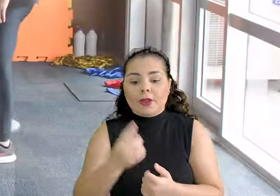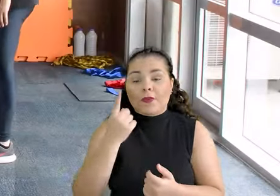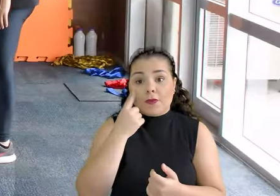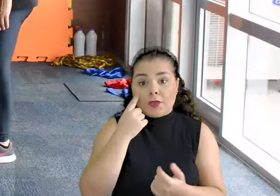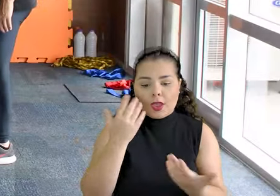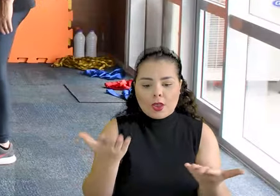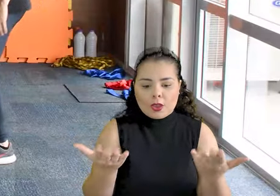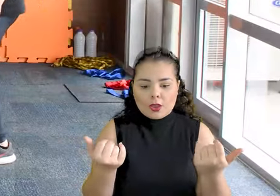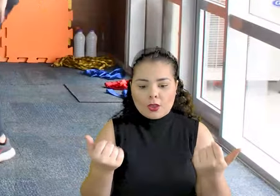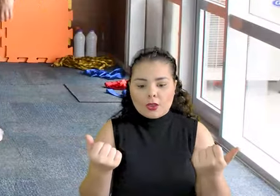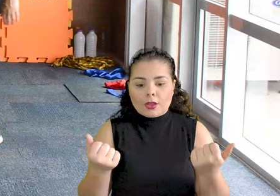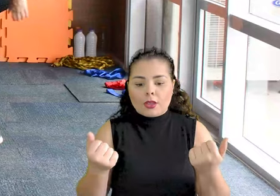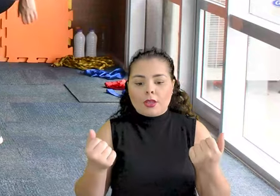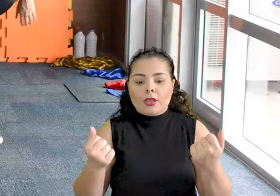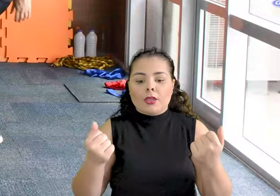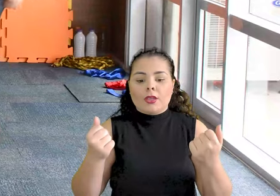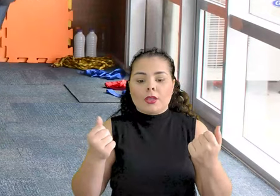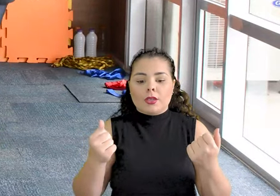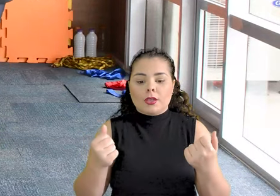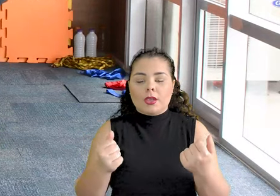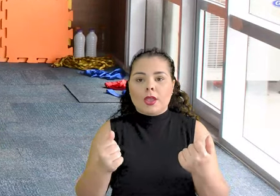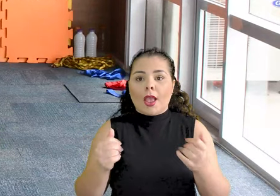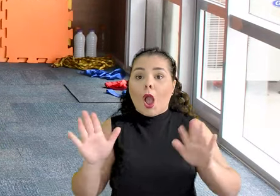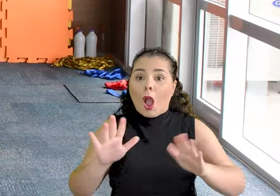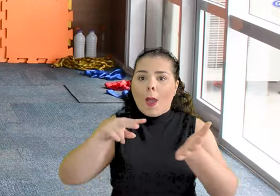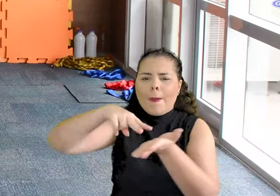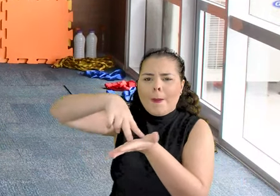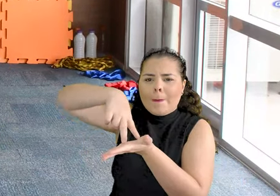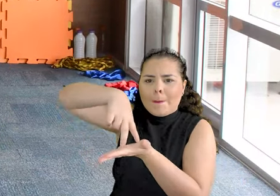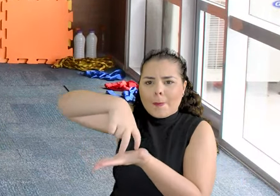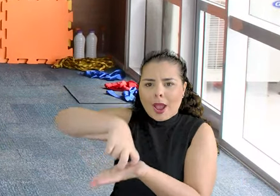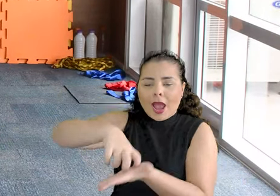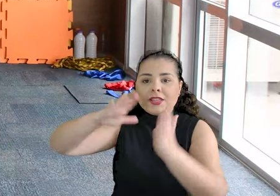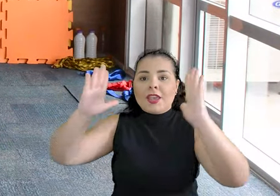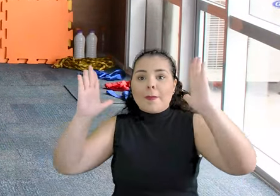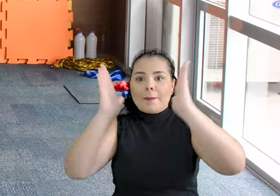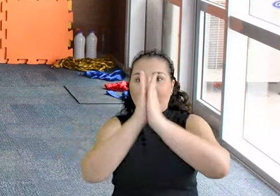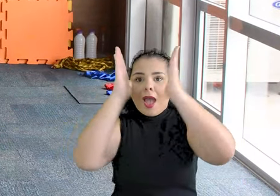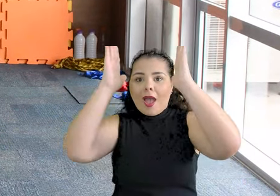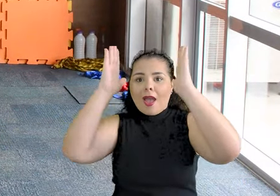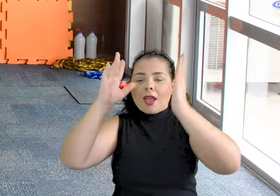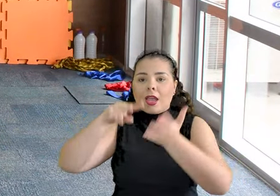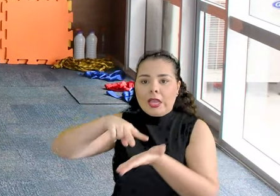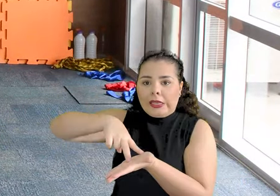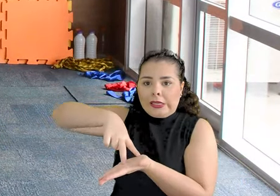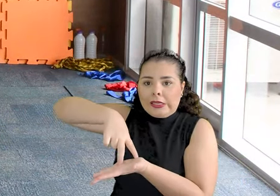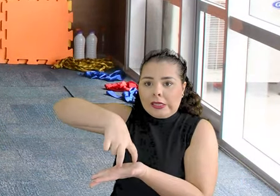A brincadeira vai ser assim, ó. Tocando o pé e girando.